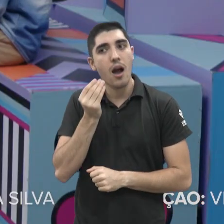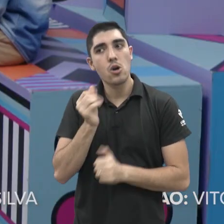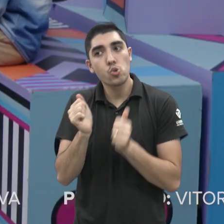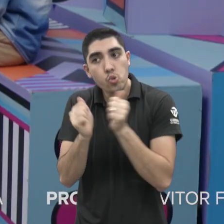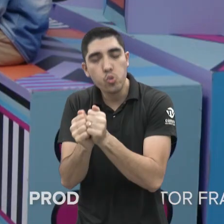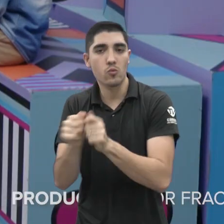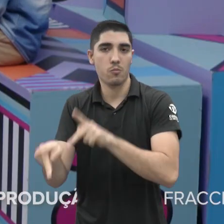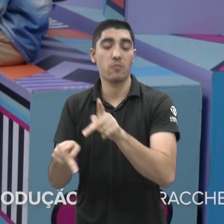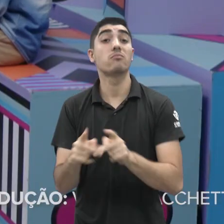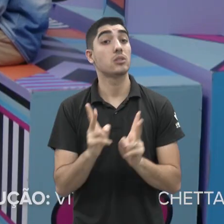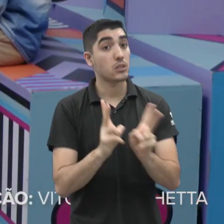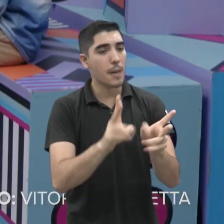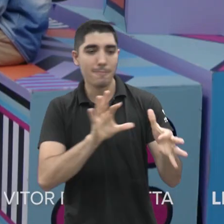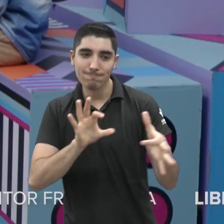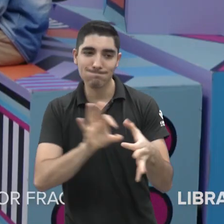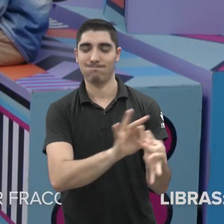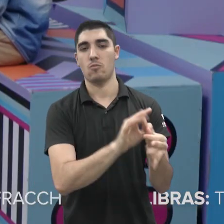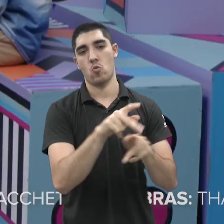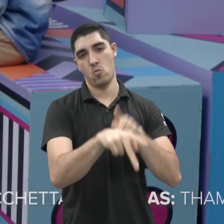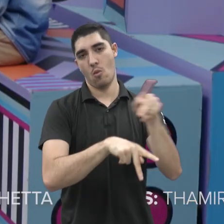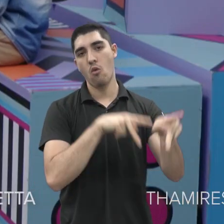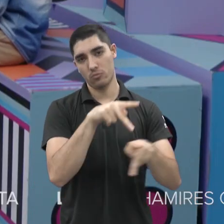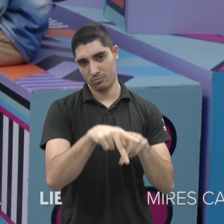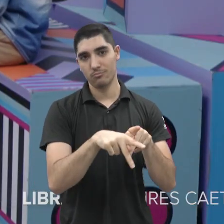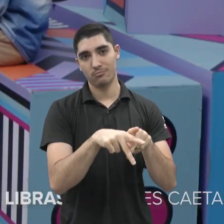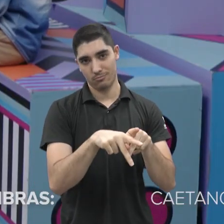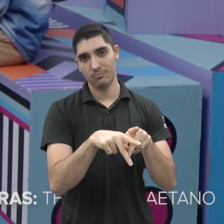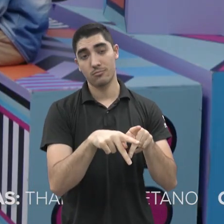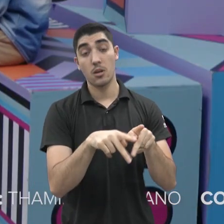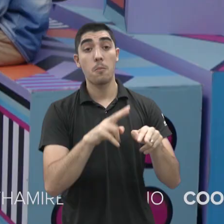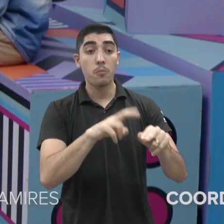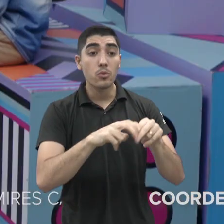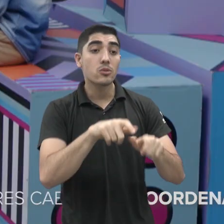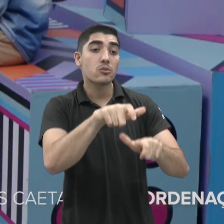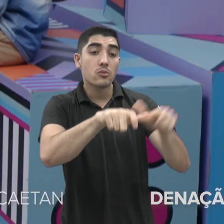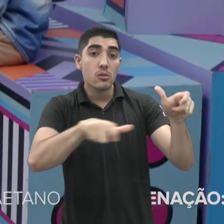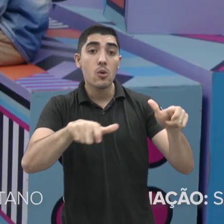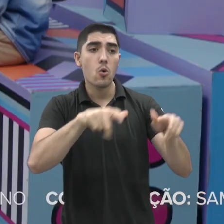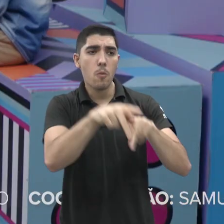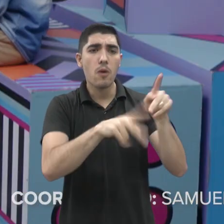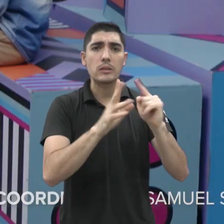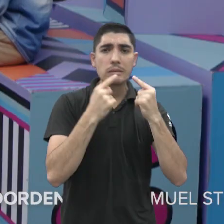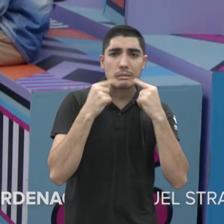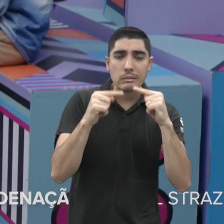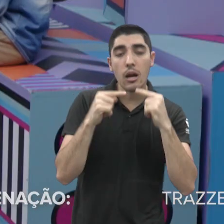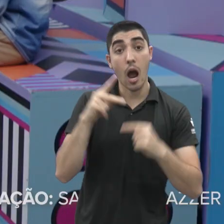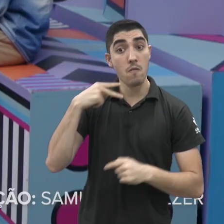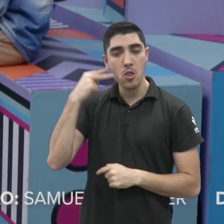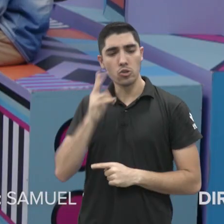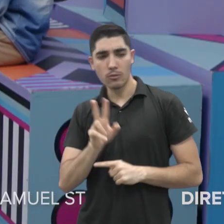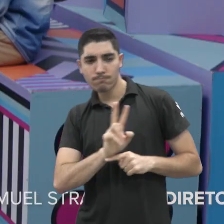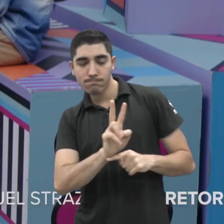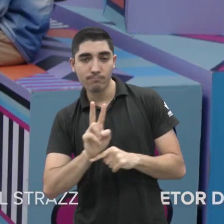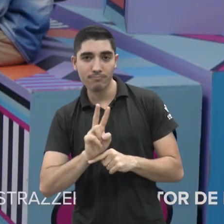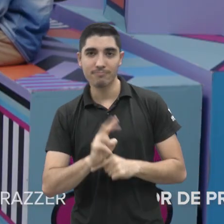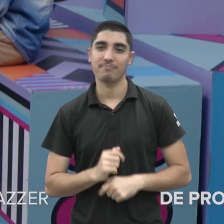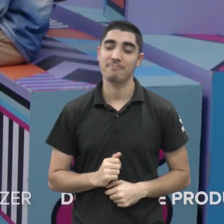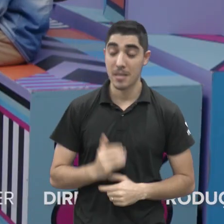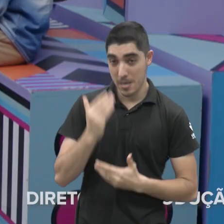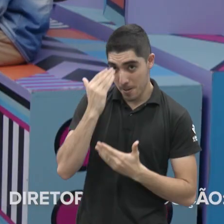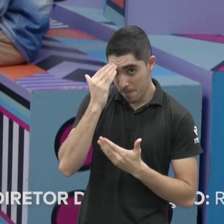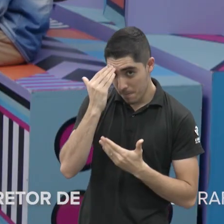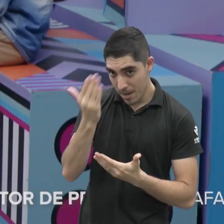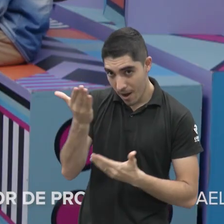está sempre próximo à população. Essa questão veio justamente de reclamações da própria população que os vereadores foram apurar. Fechou. Isso aí.